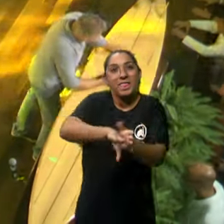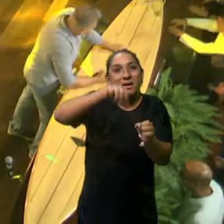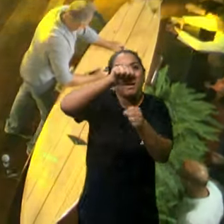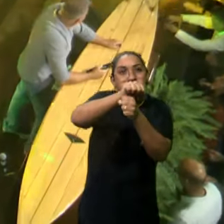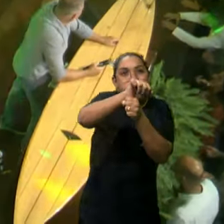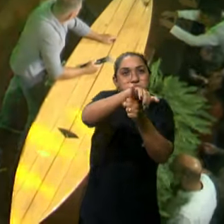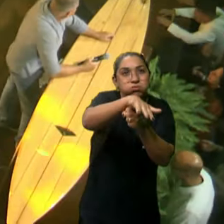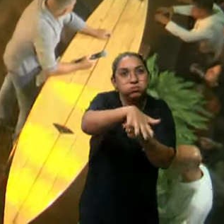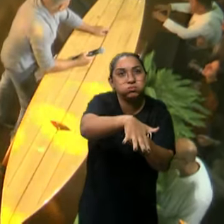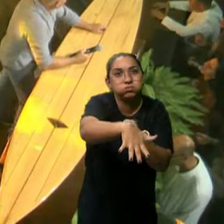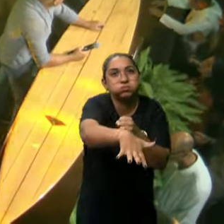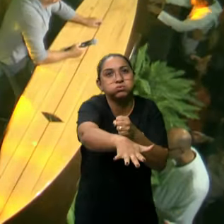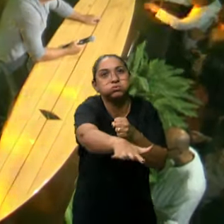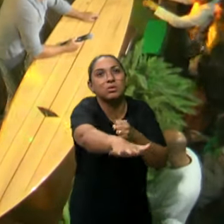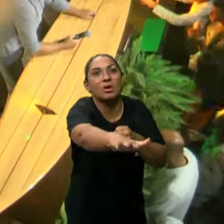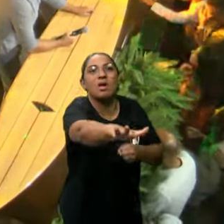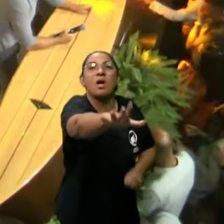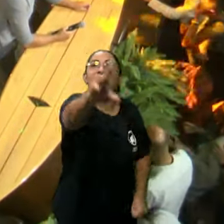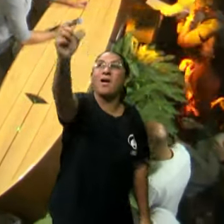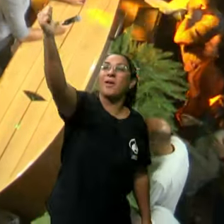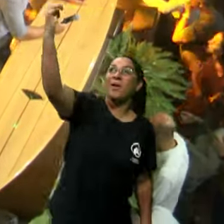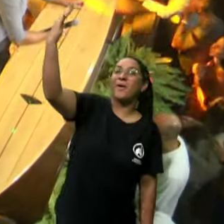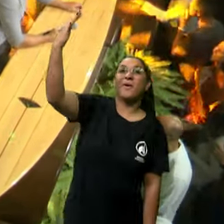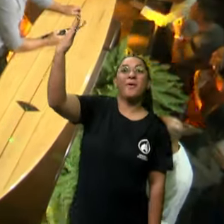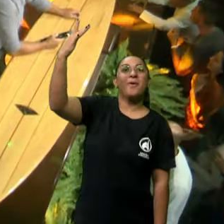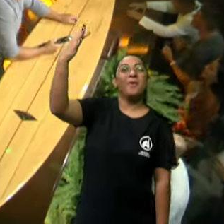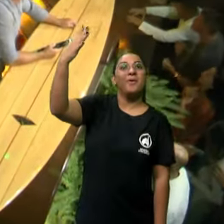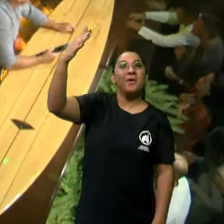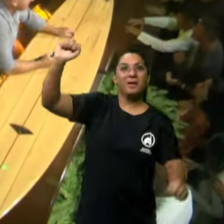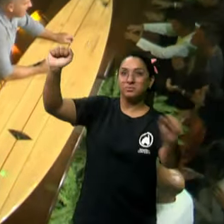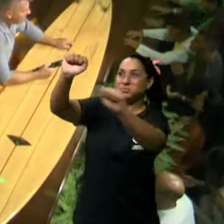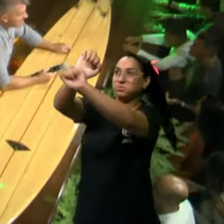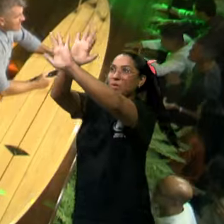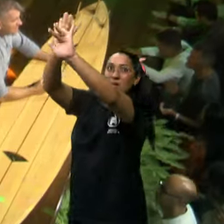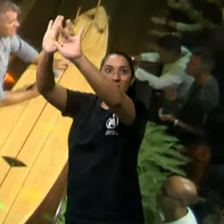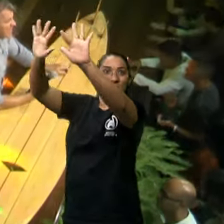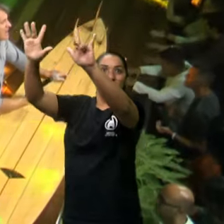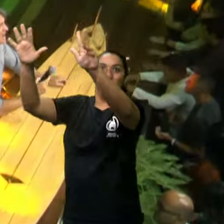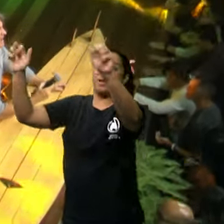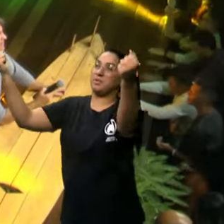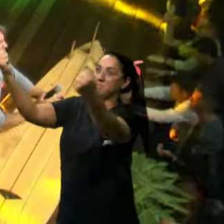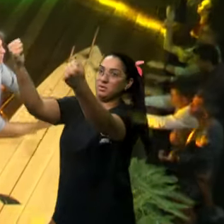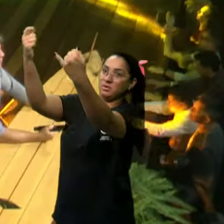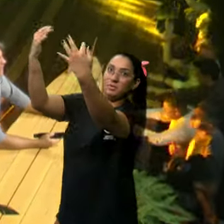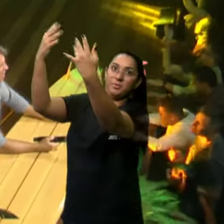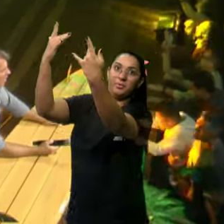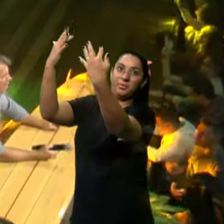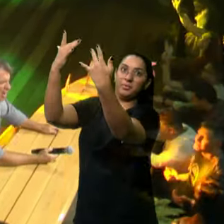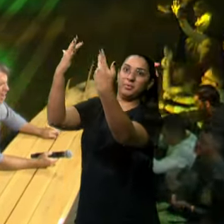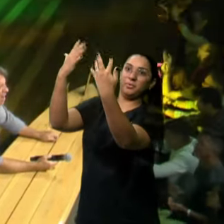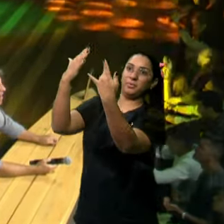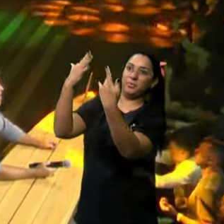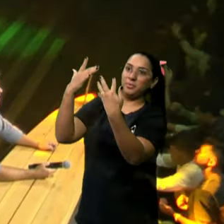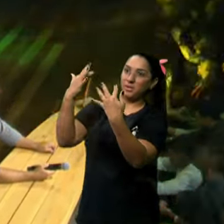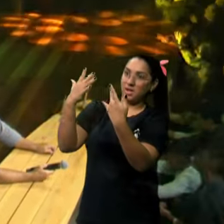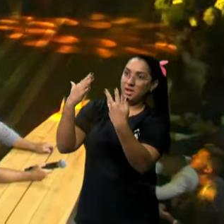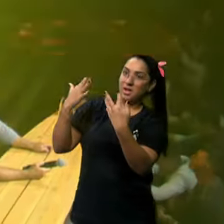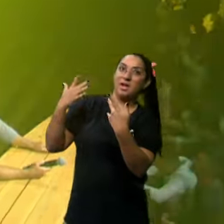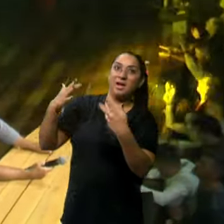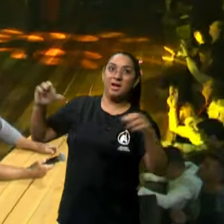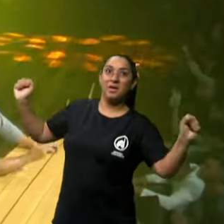mudar Derrama sua glória Derrama Sua